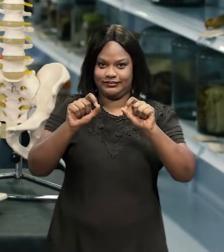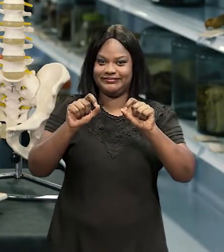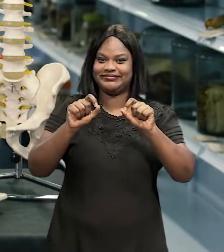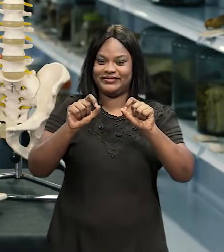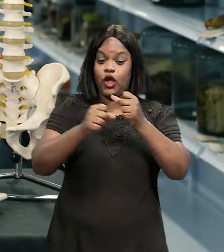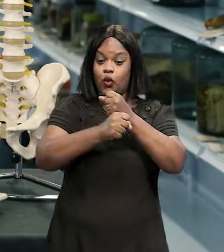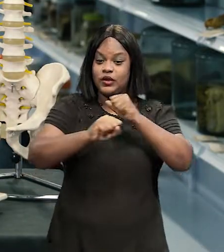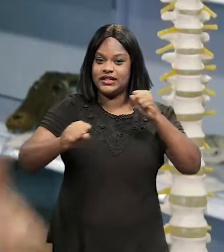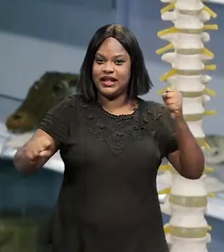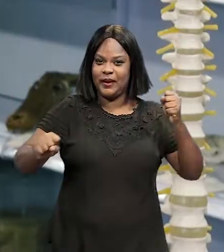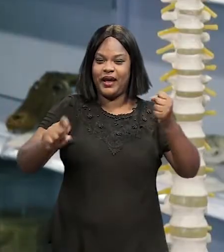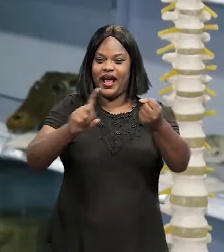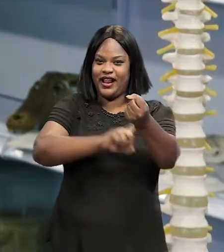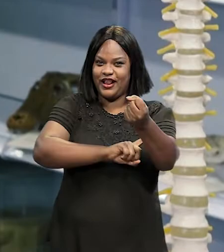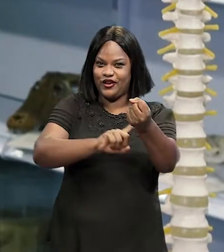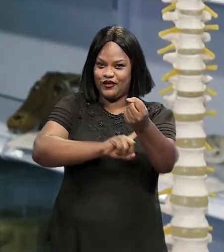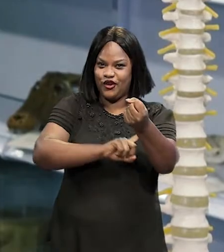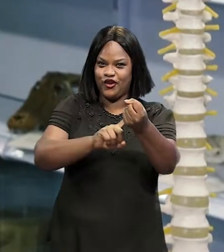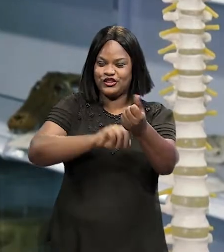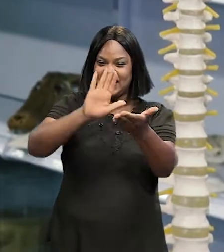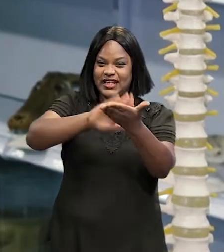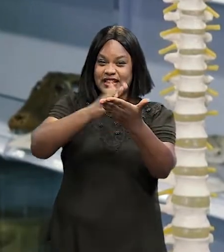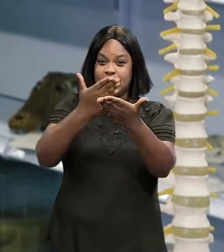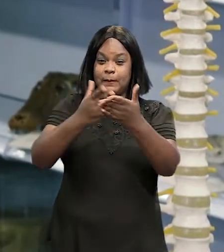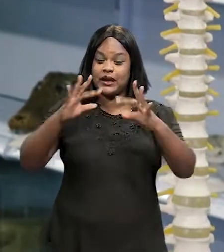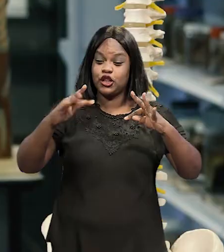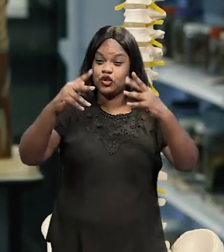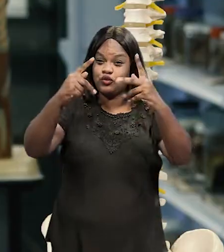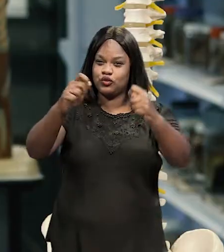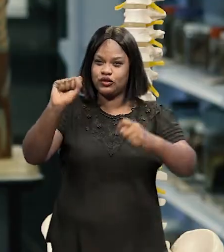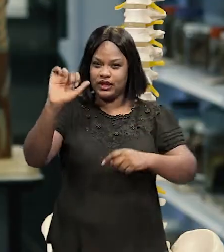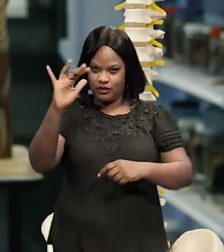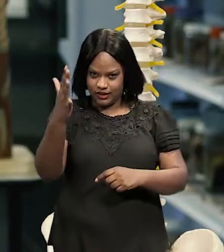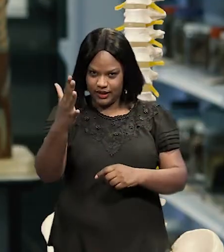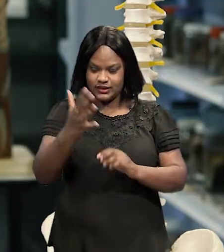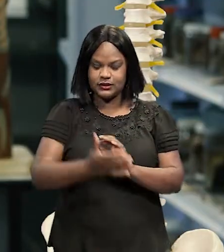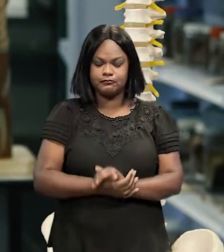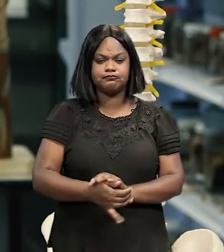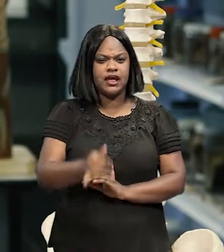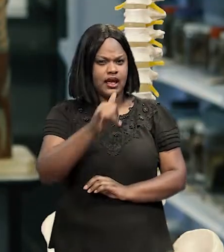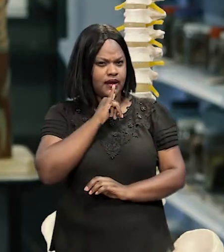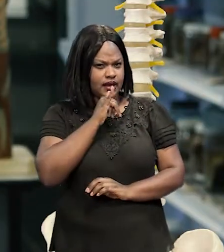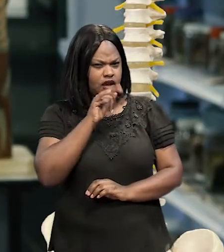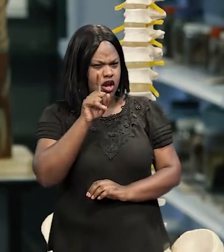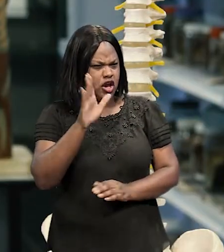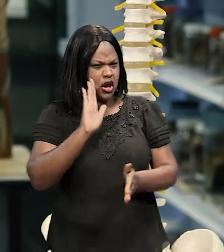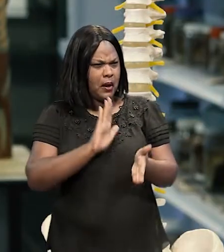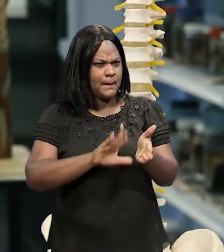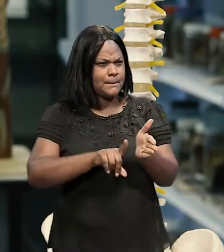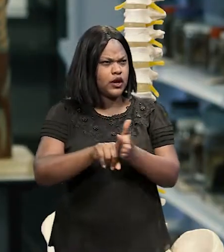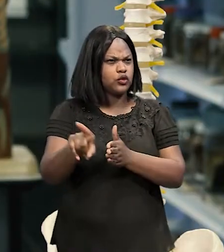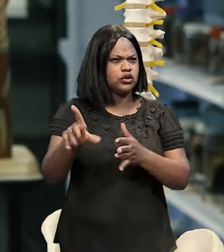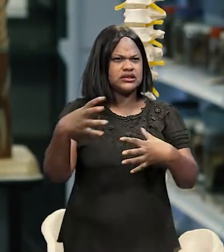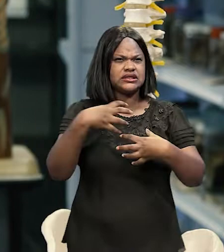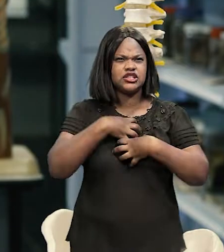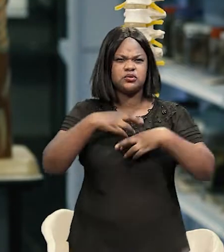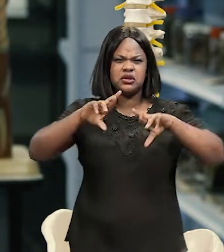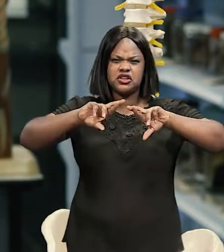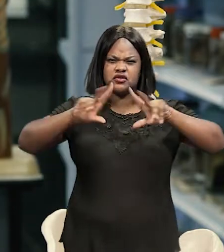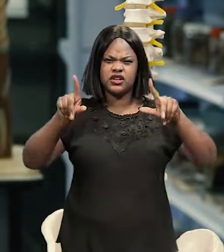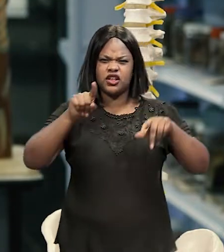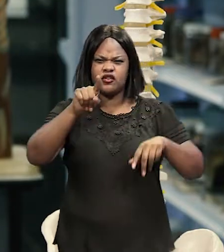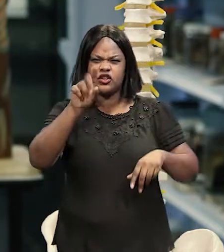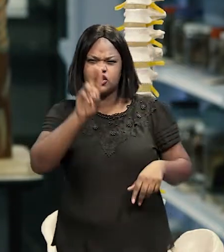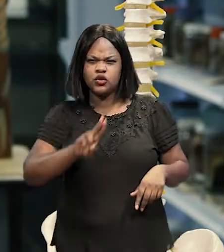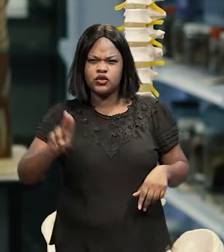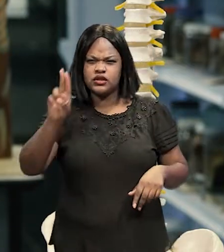nervoso, percebendo e interpretando tudo isso que acontece. Você já parou, por exemplo, para se perguntar quantas sensações diferentes você está